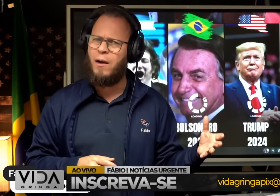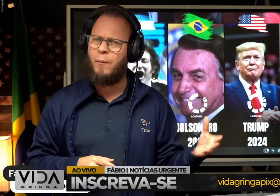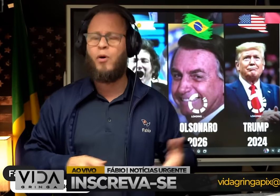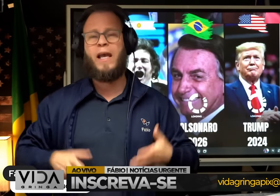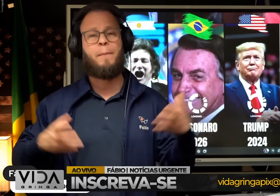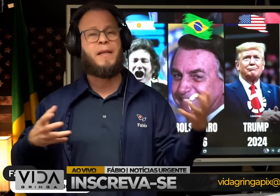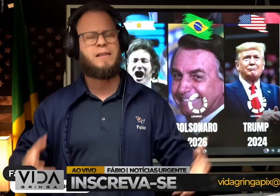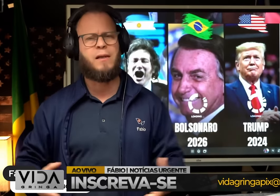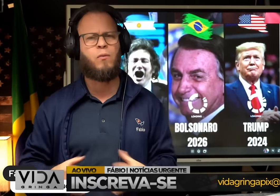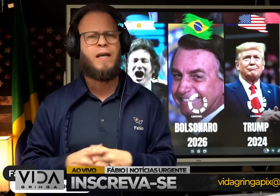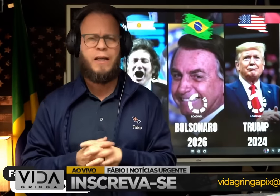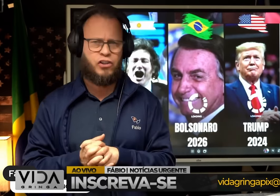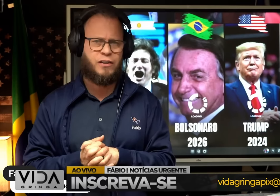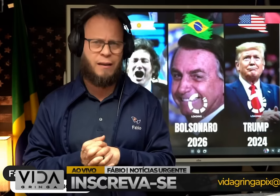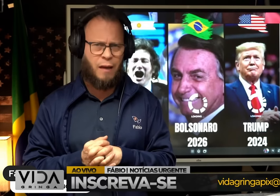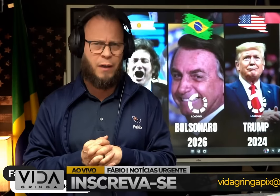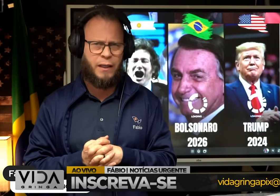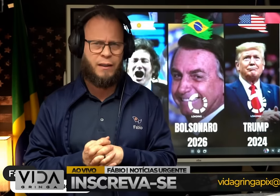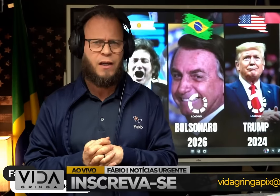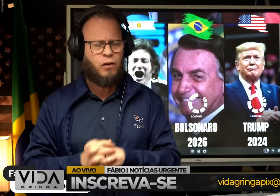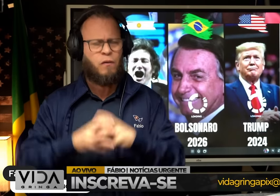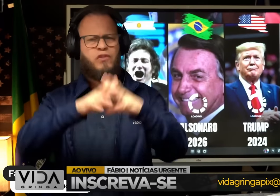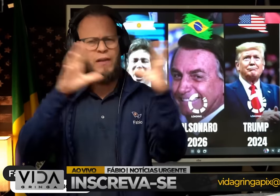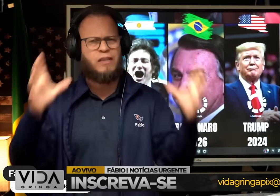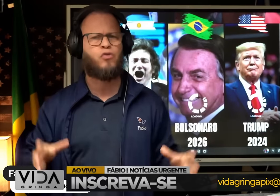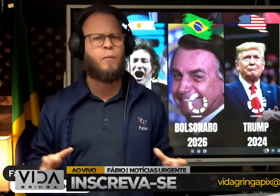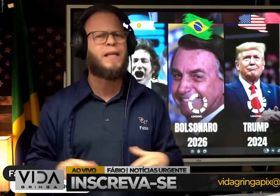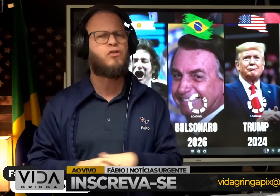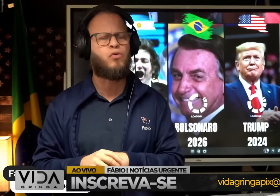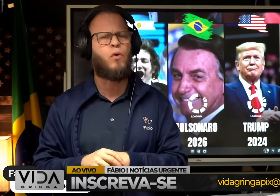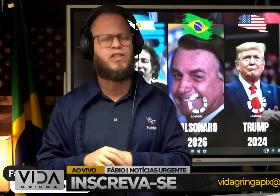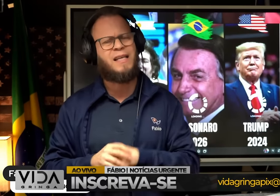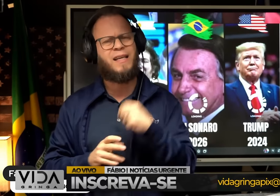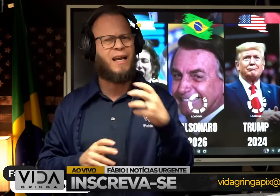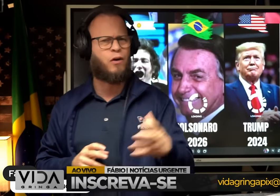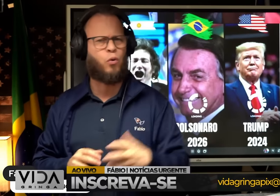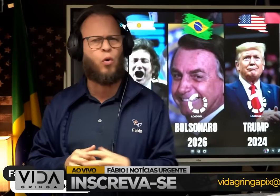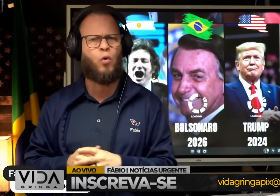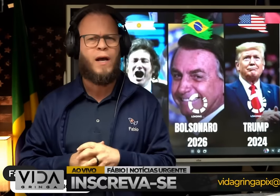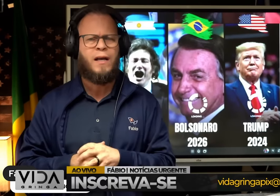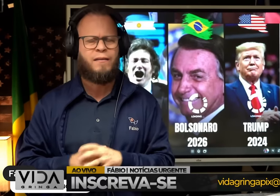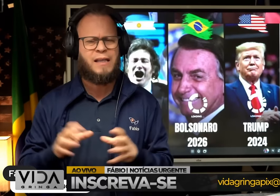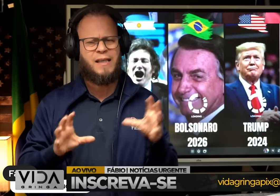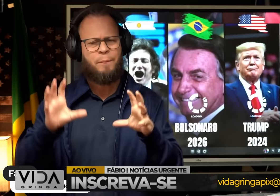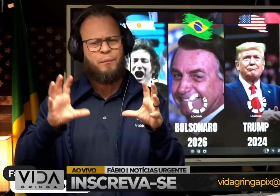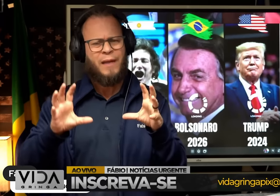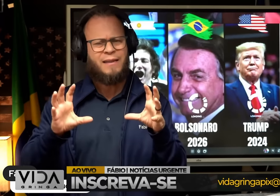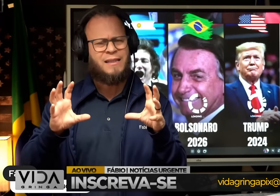recuar, porque a pressão está tamanha. Então vamos falar sobre isso hoje, desse recuo,